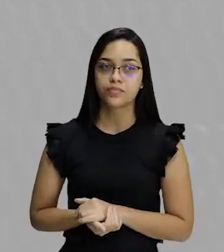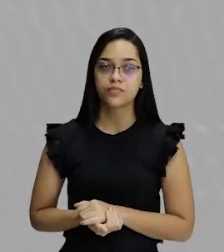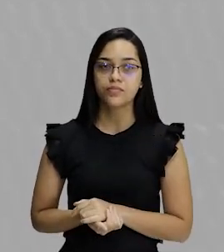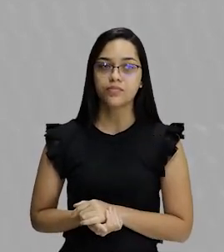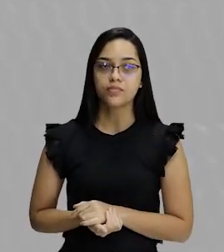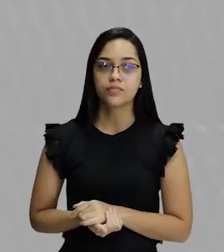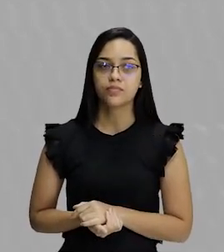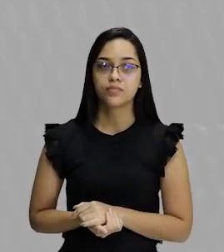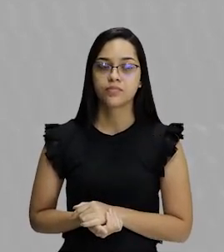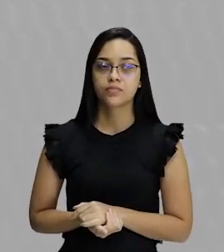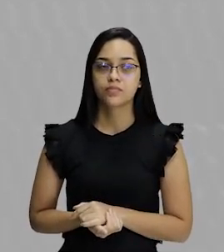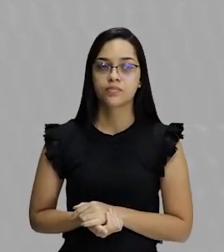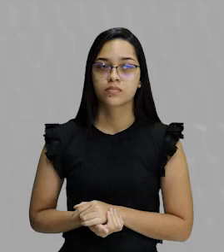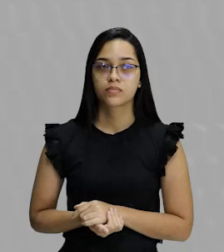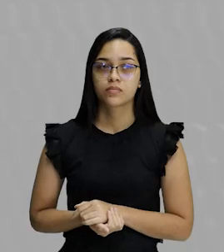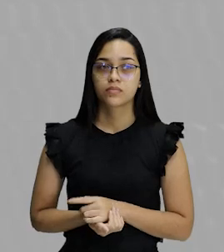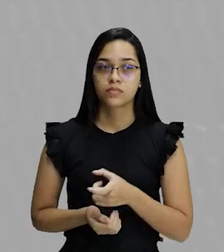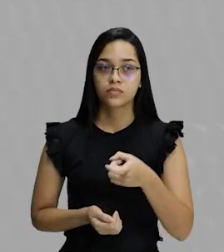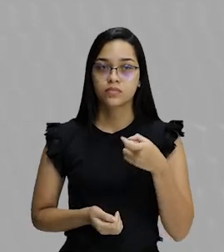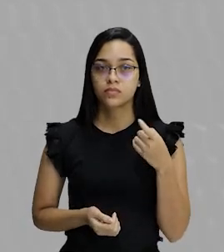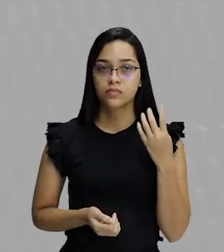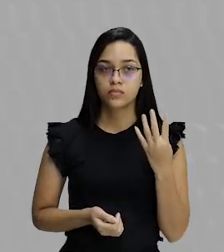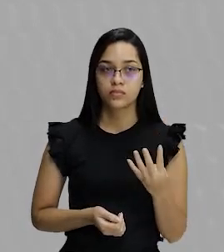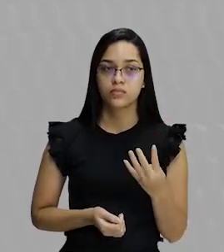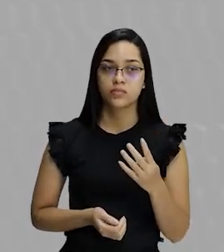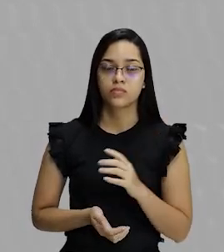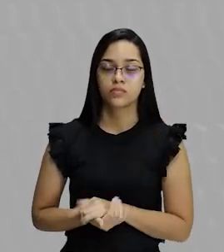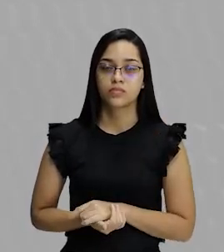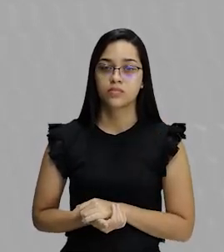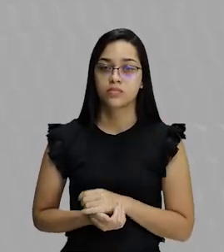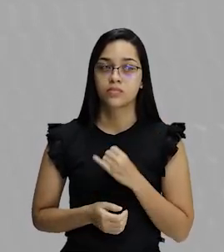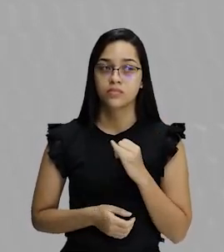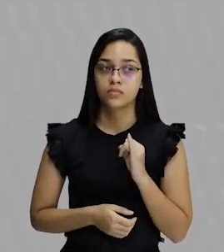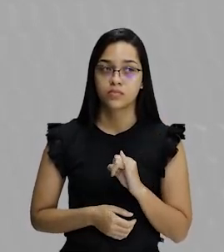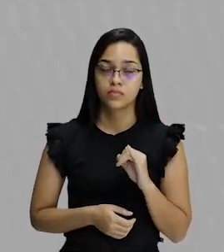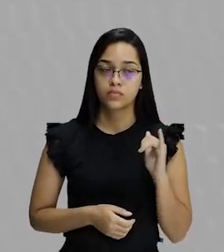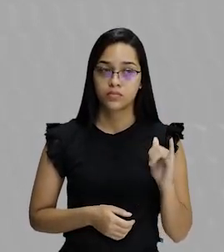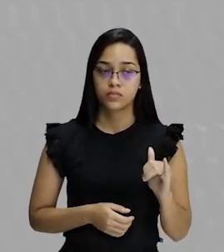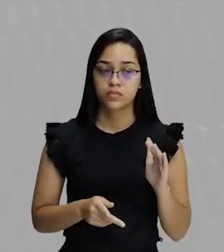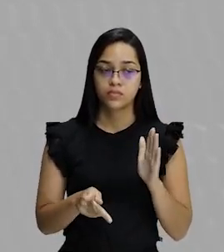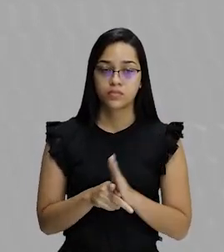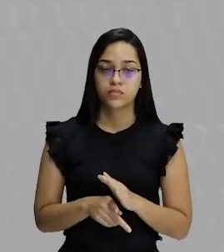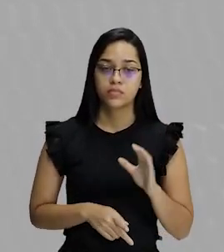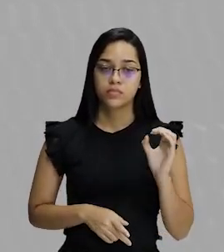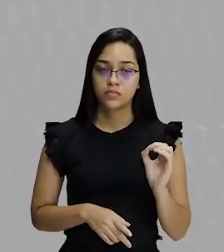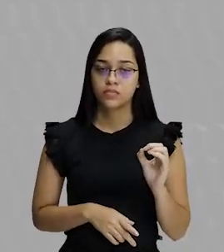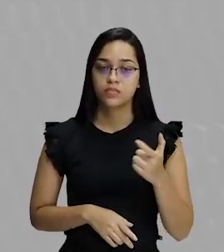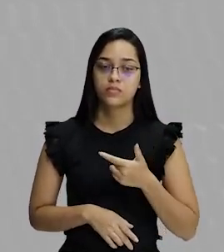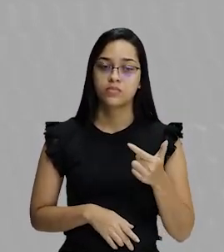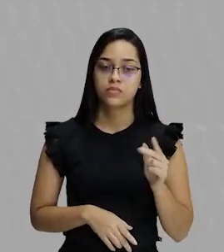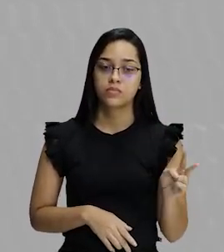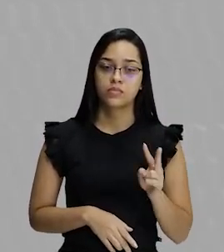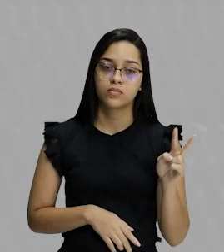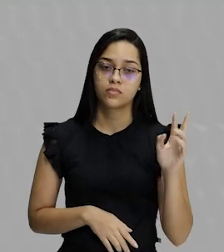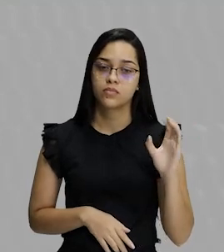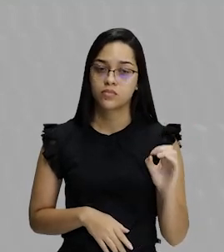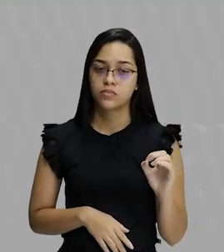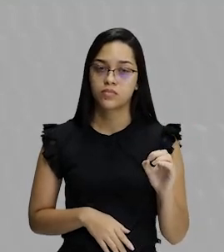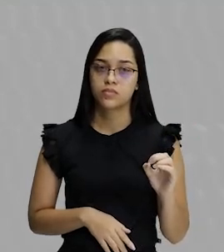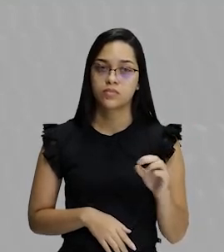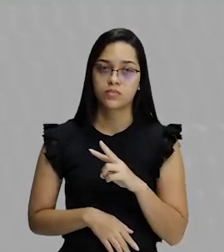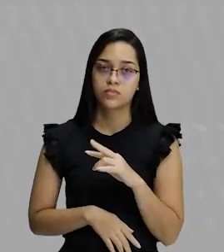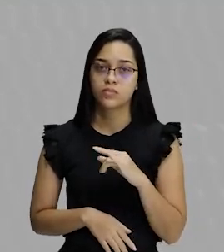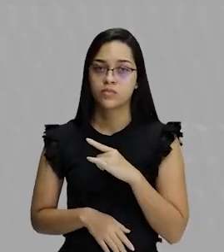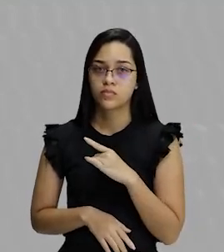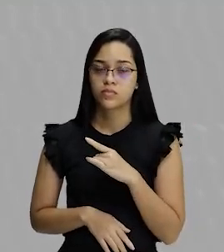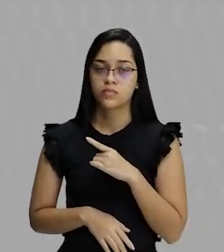Tá? O y é 0, o x é 4. Então, se o y que é 0, que o segundo valor é 0, o ponto vai para